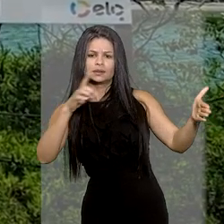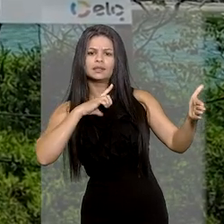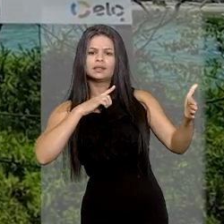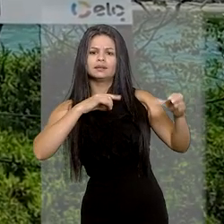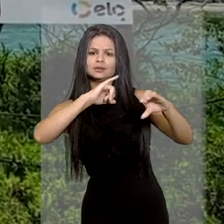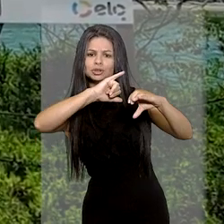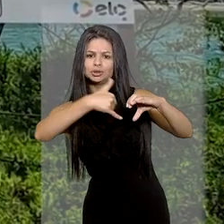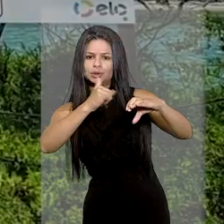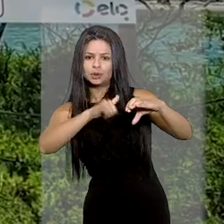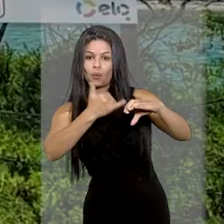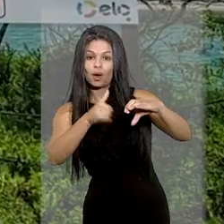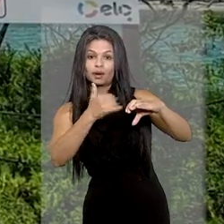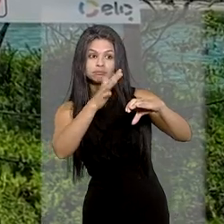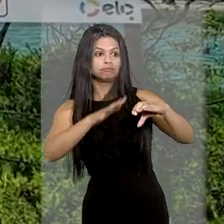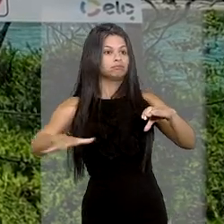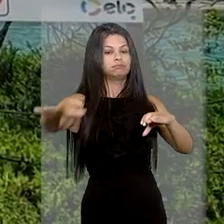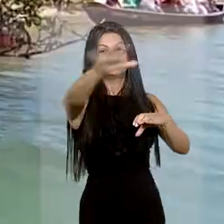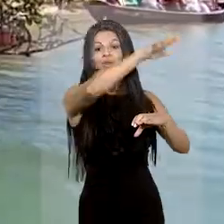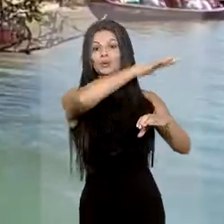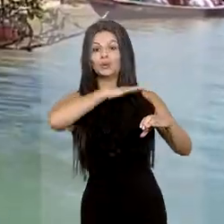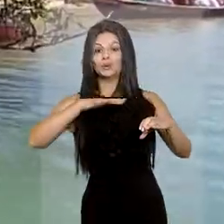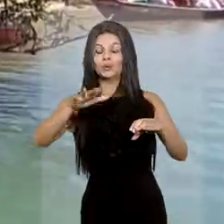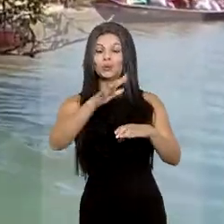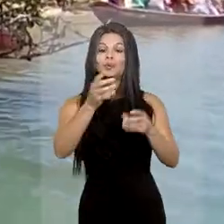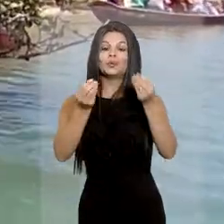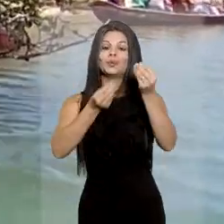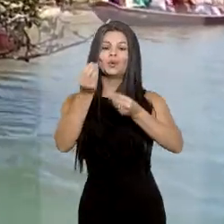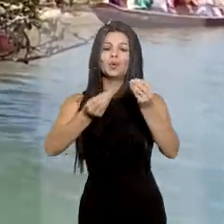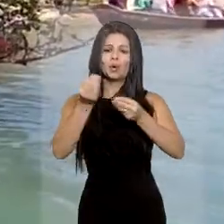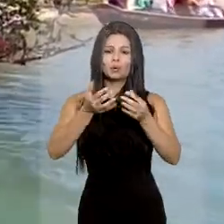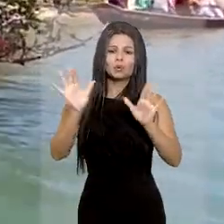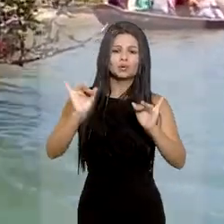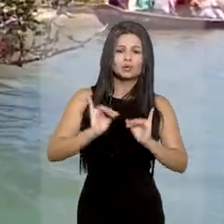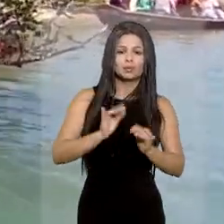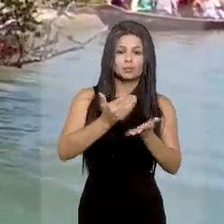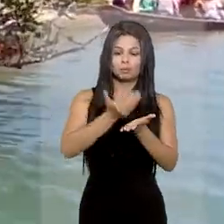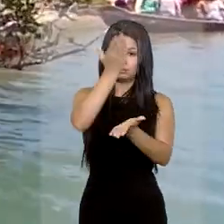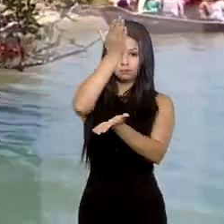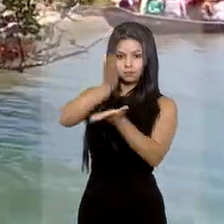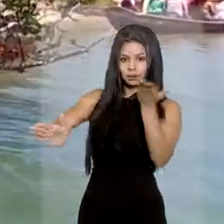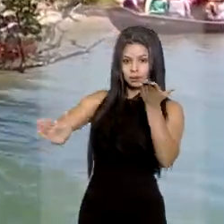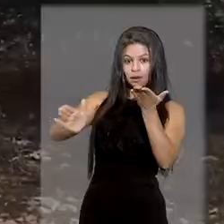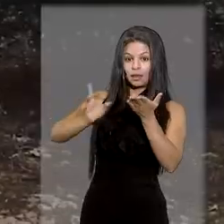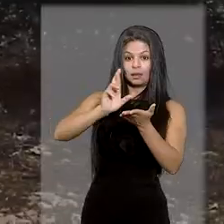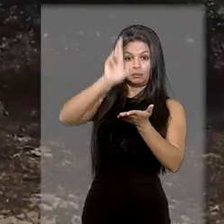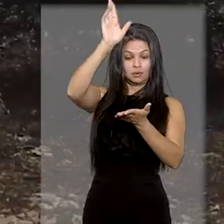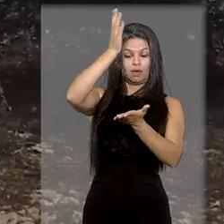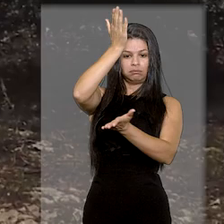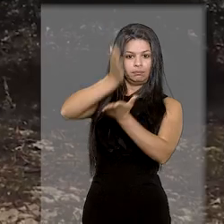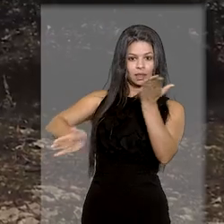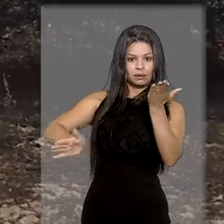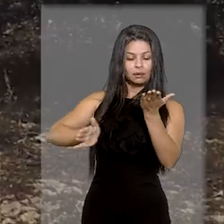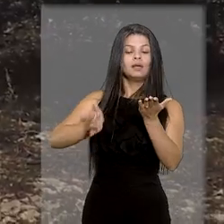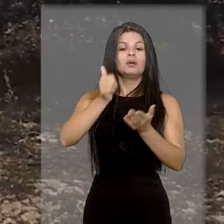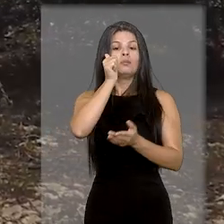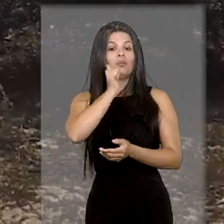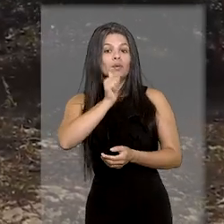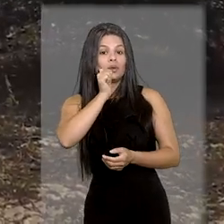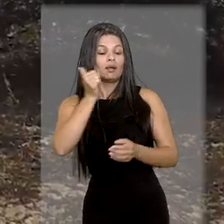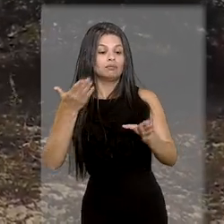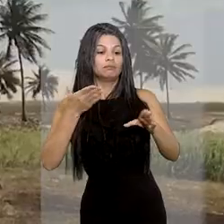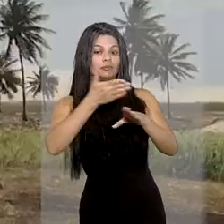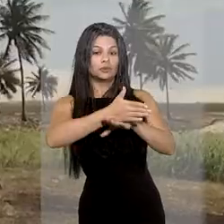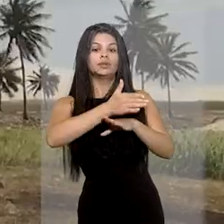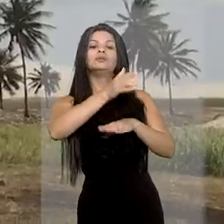permanente de Jericoacoara no parque nacional a propriedade teria sofrido desapropriação indireta por isso a dona do imóvel